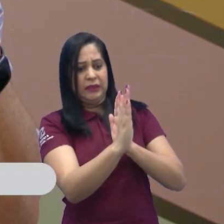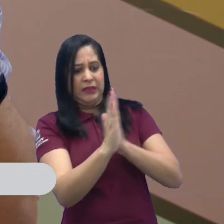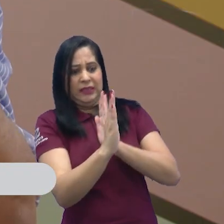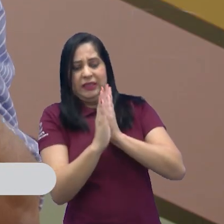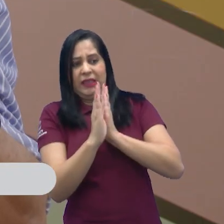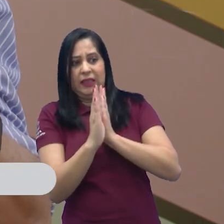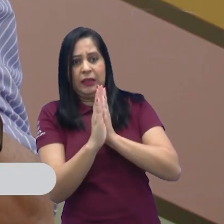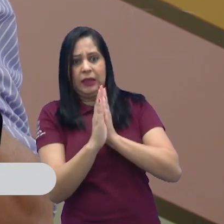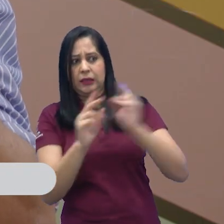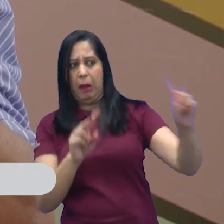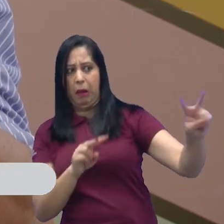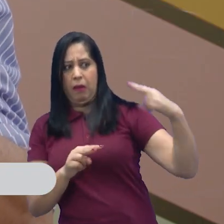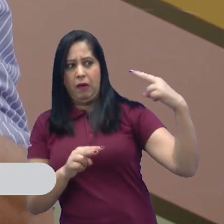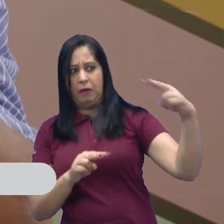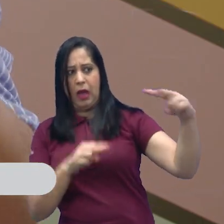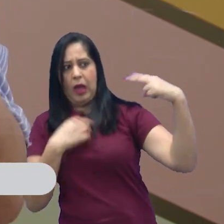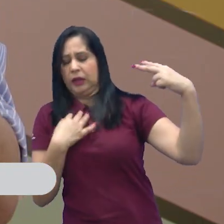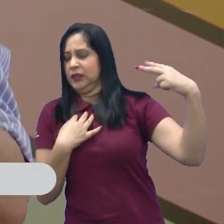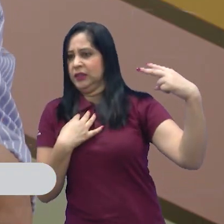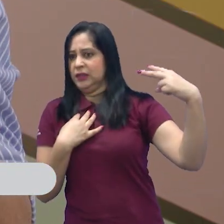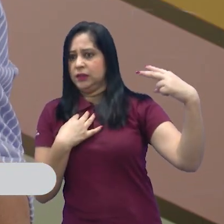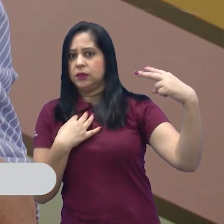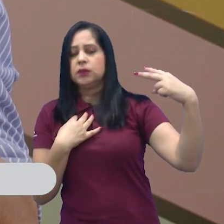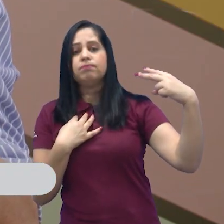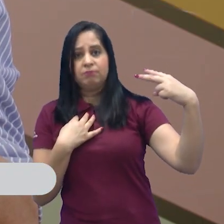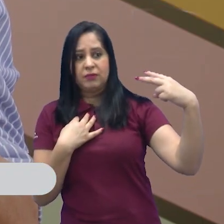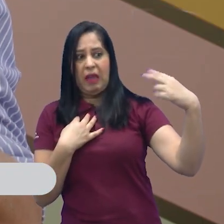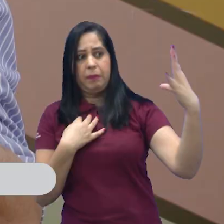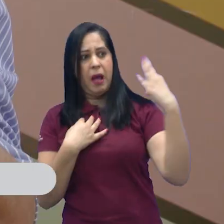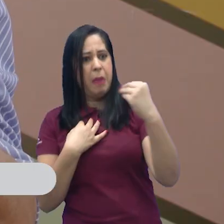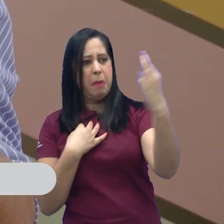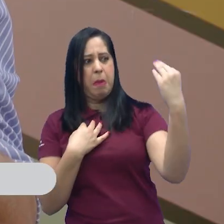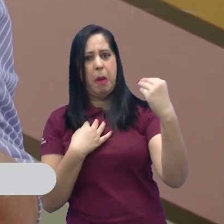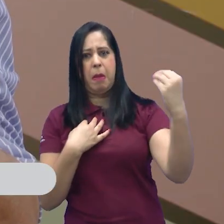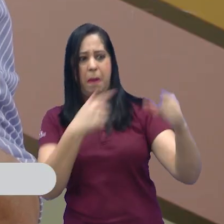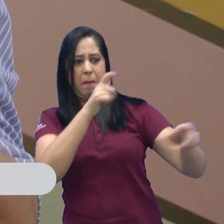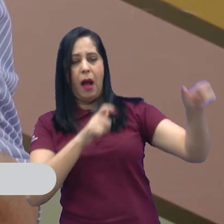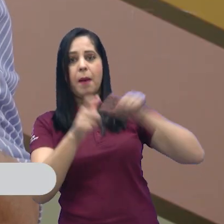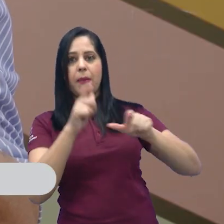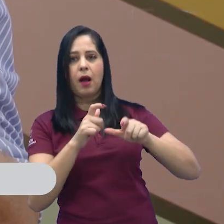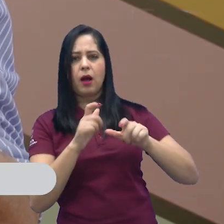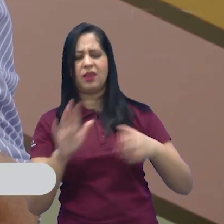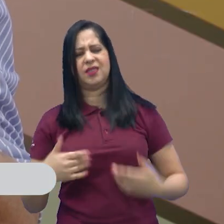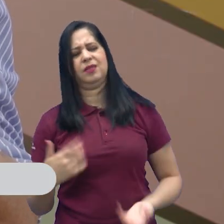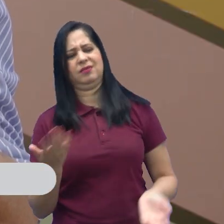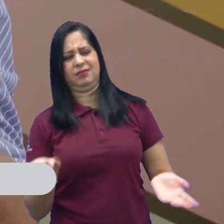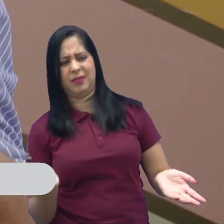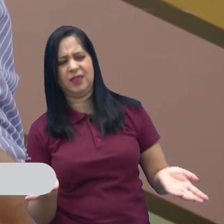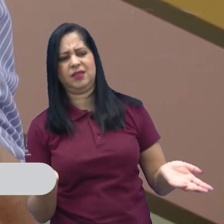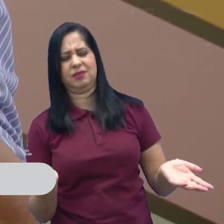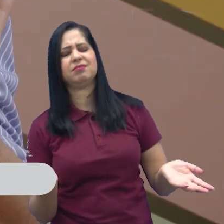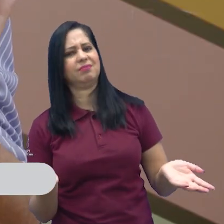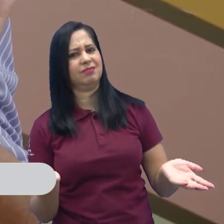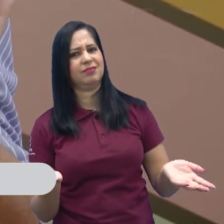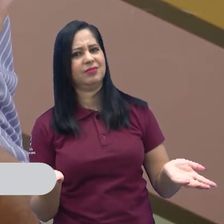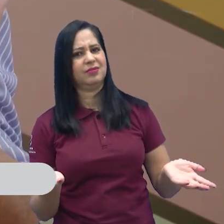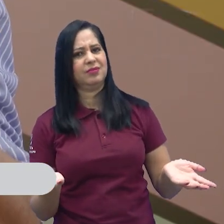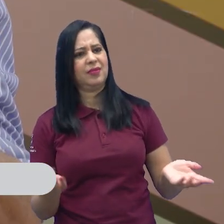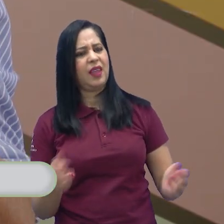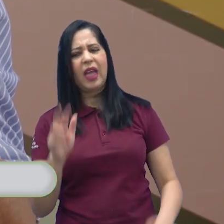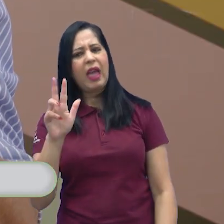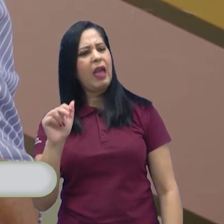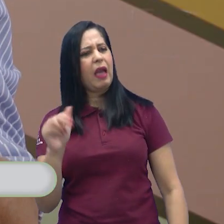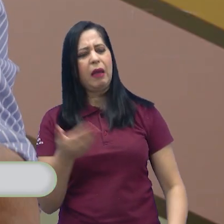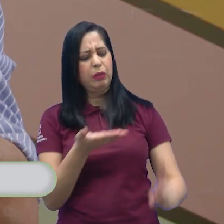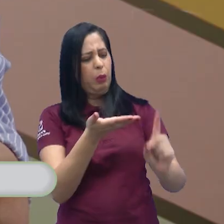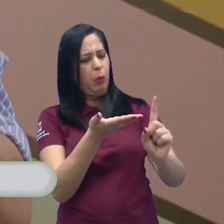olhando muito para ela, que está falando dela. Então eu falo assim, poxa, mas fulano nunca foi dessa forma,